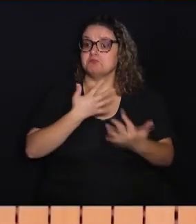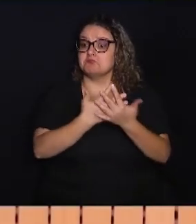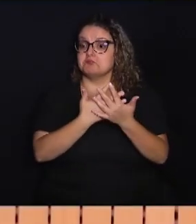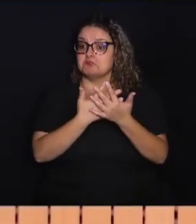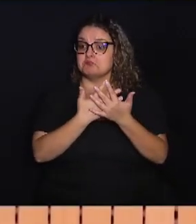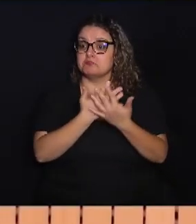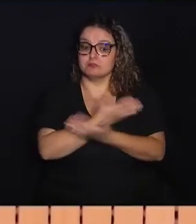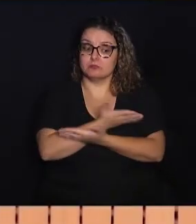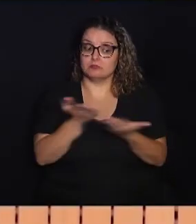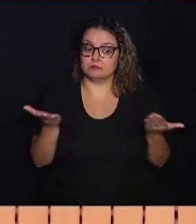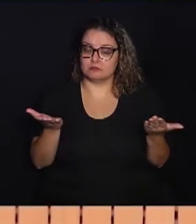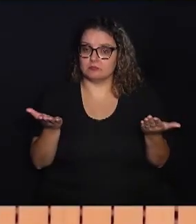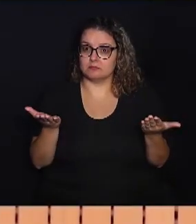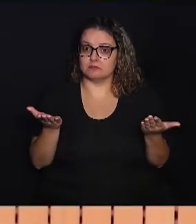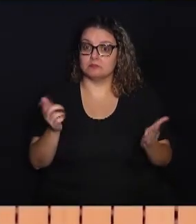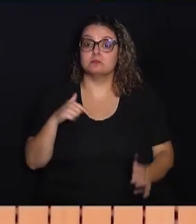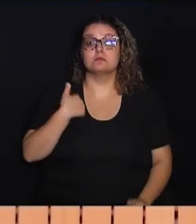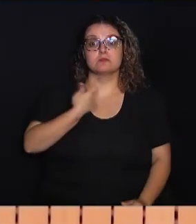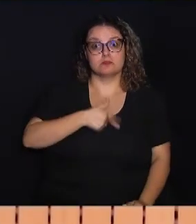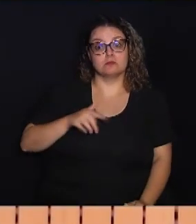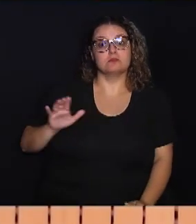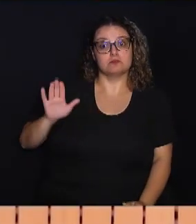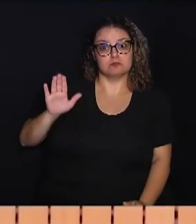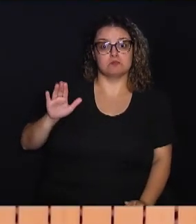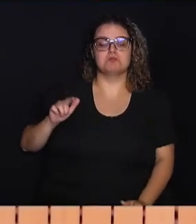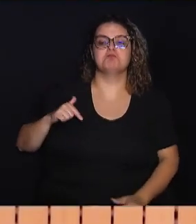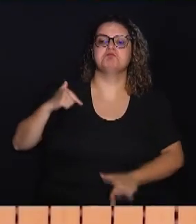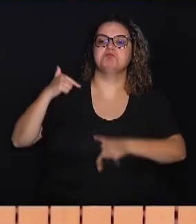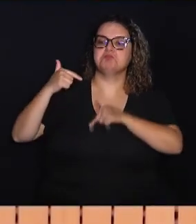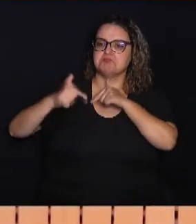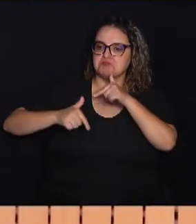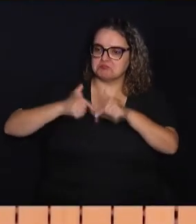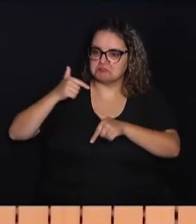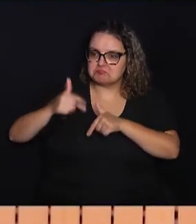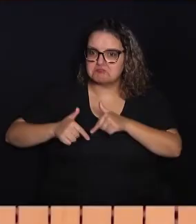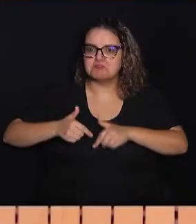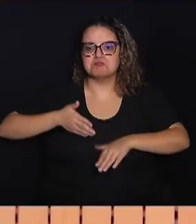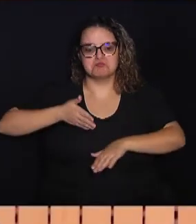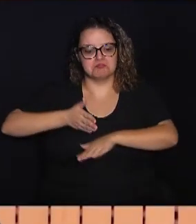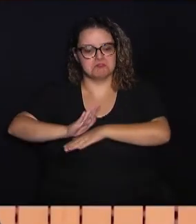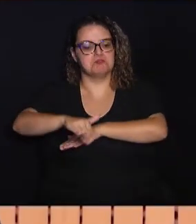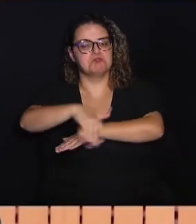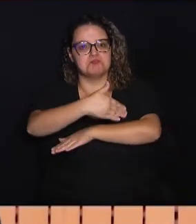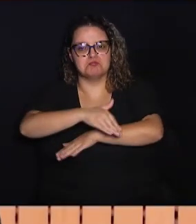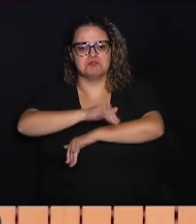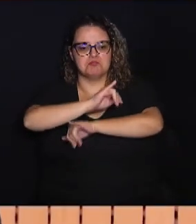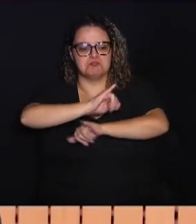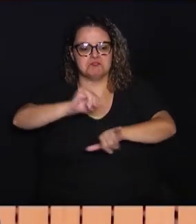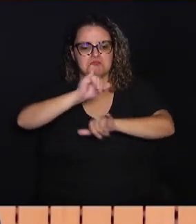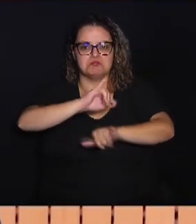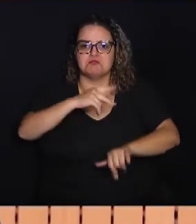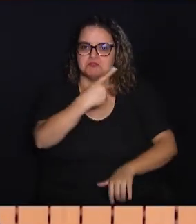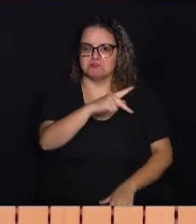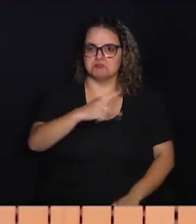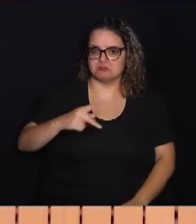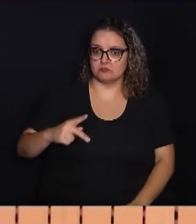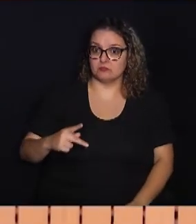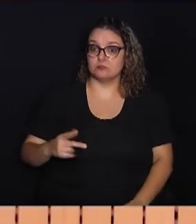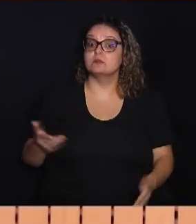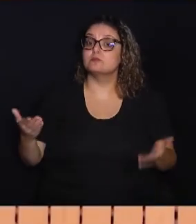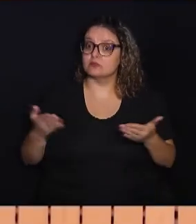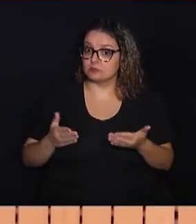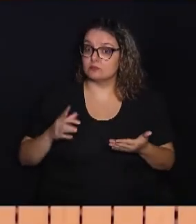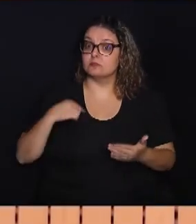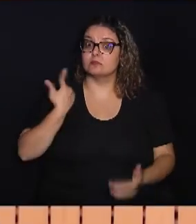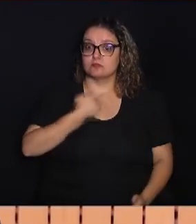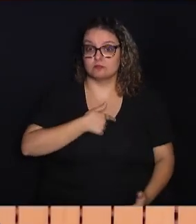vocês que os nossos candidatos trabalharam saíram na rua e fizeram a parte deles e hoje nós colhemos